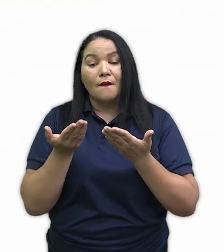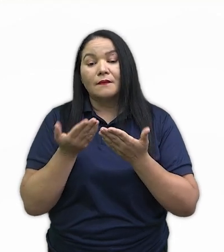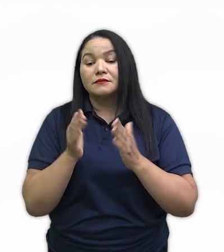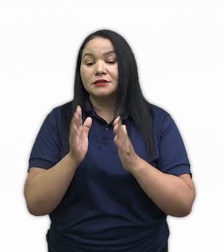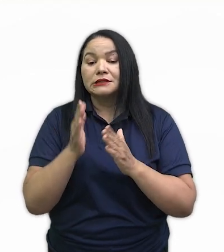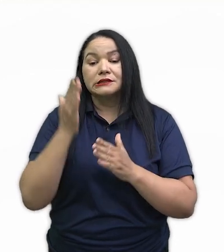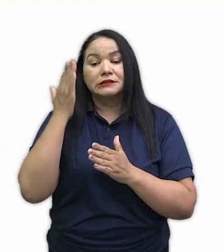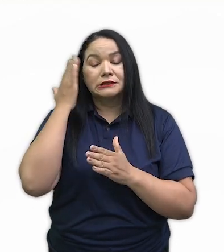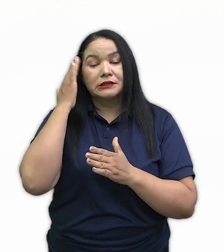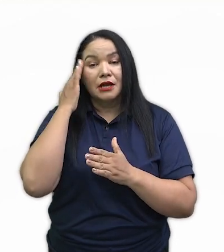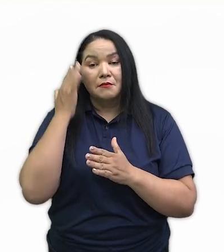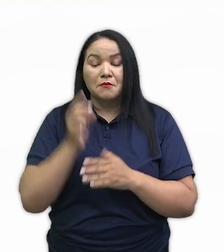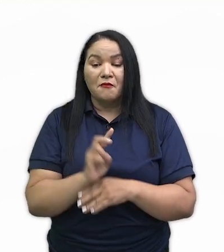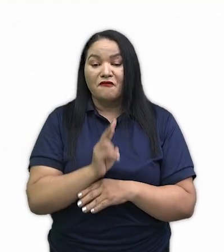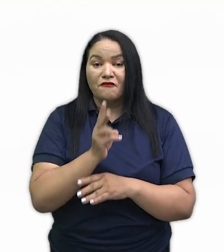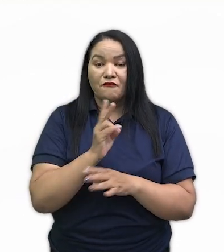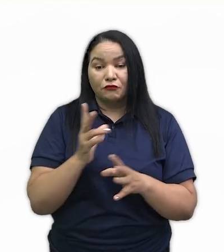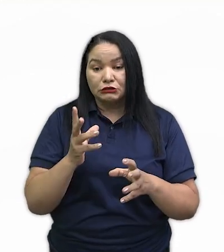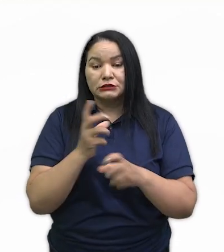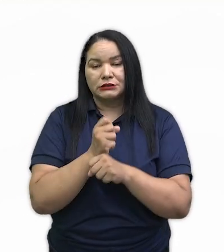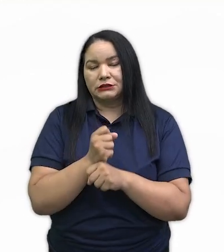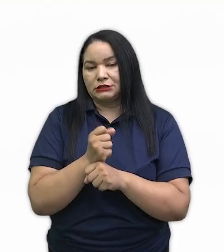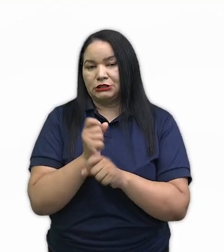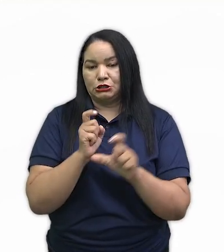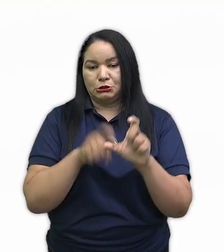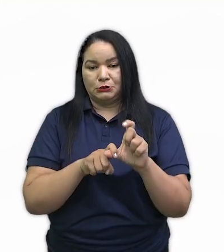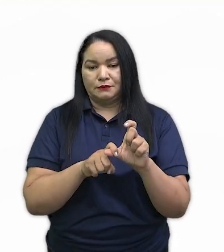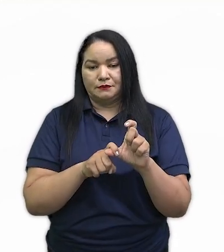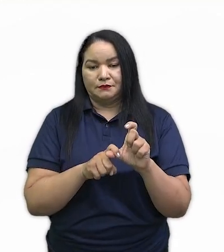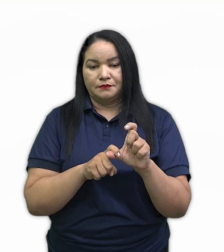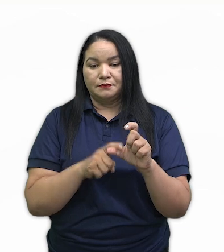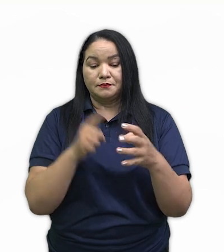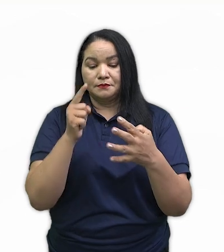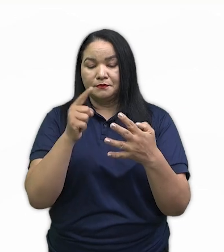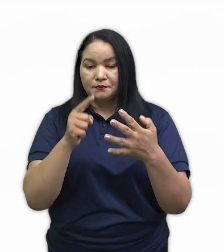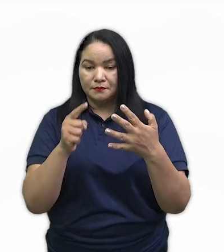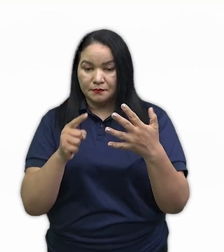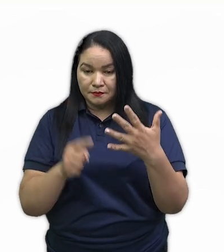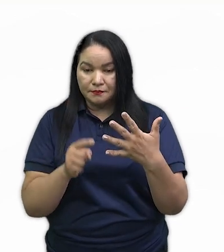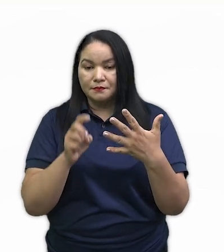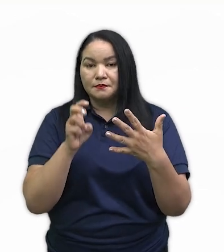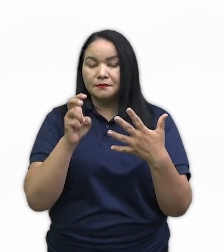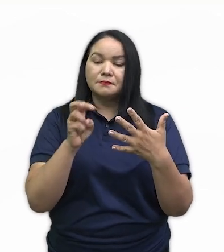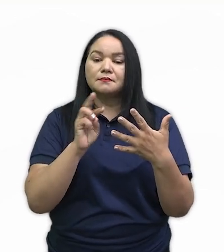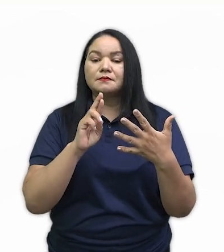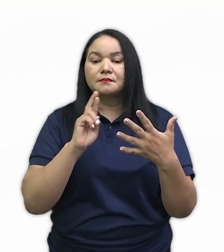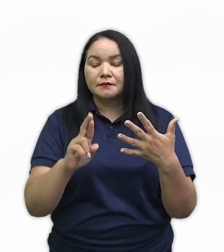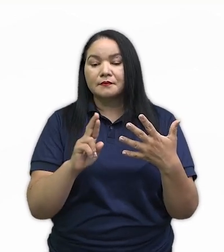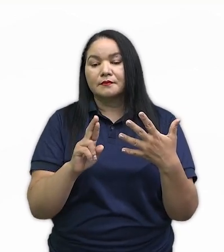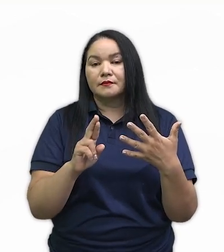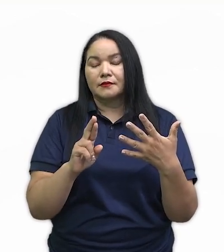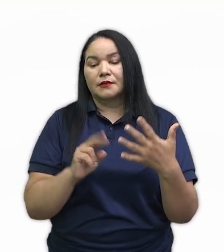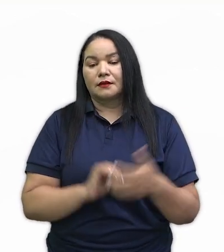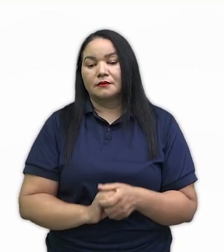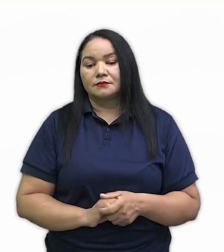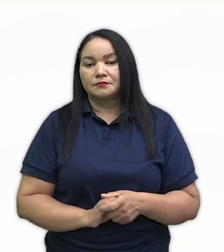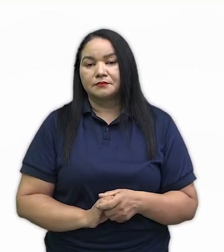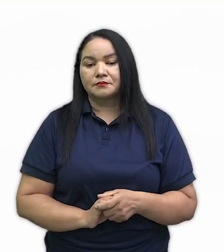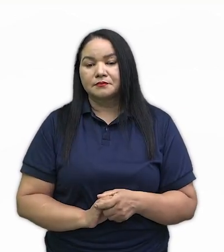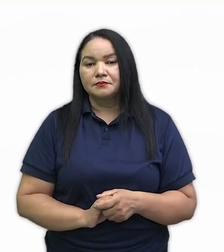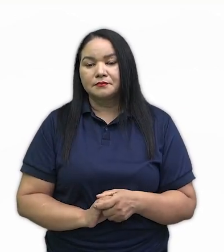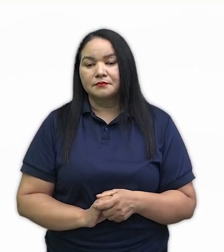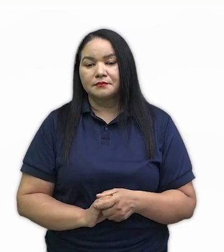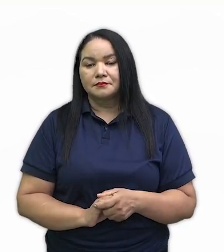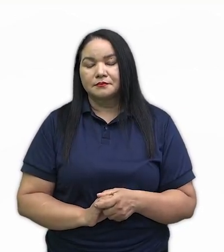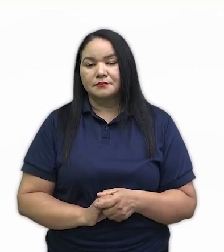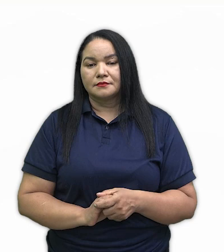o valor total da dívida. E aí nós temos 5 opções de resposta. Então, vamos